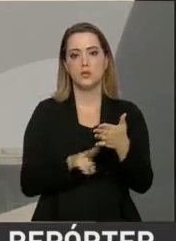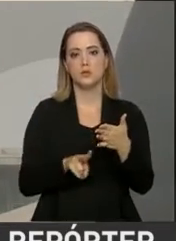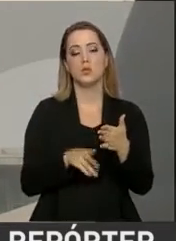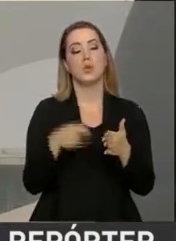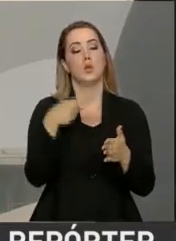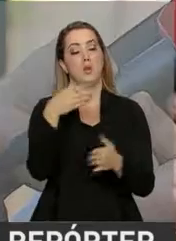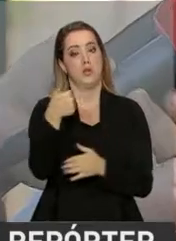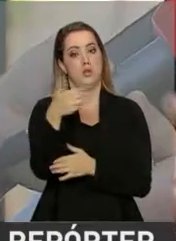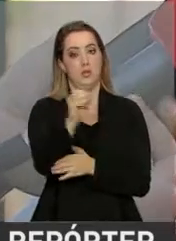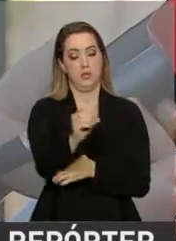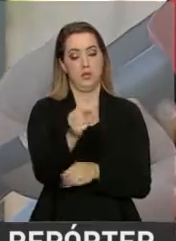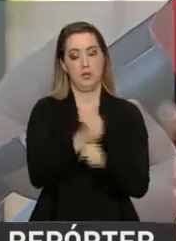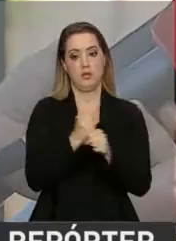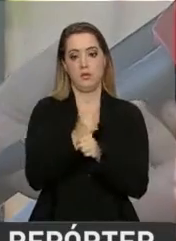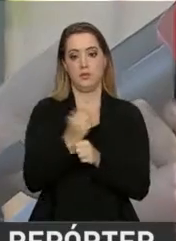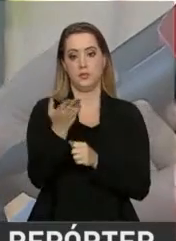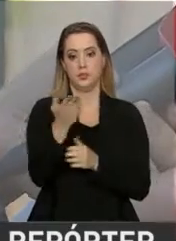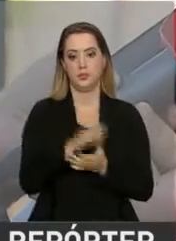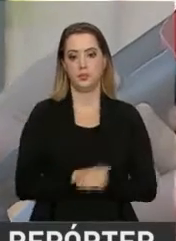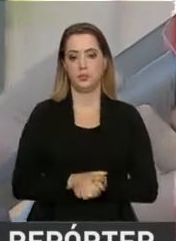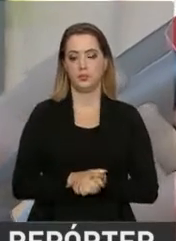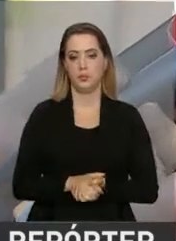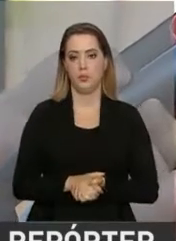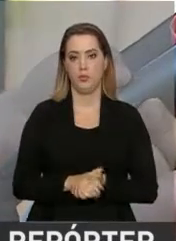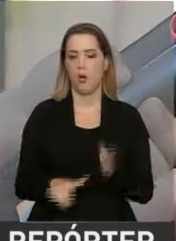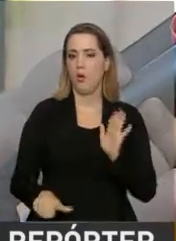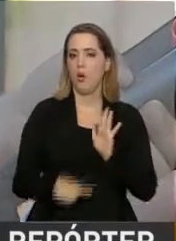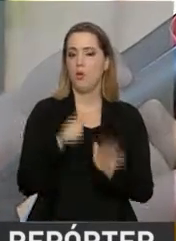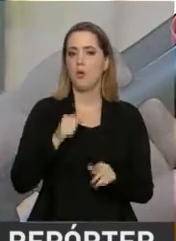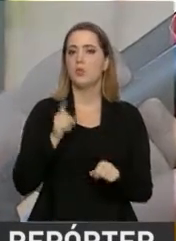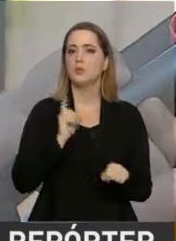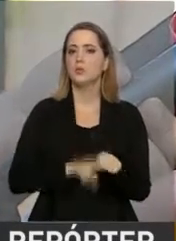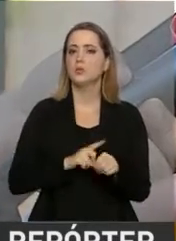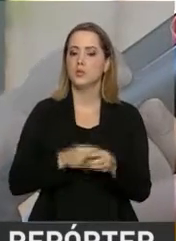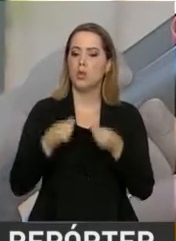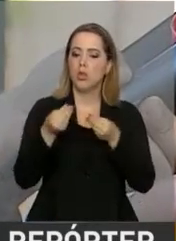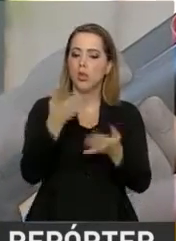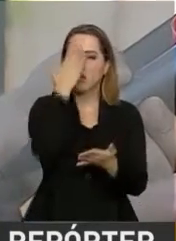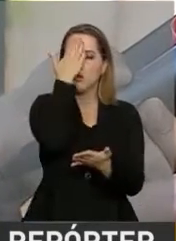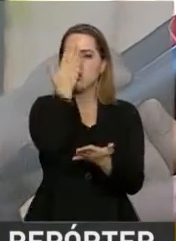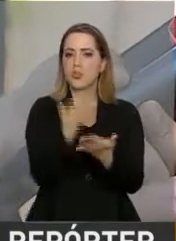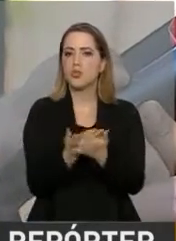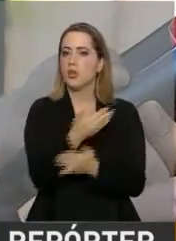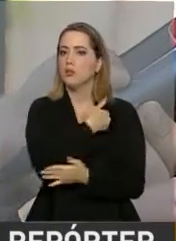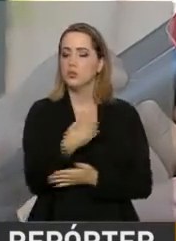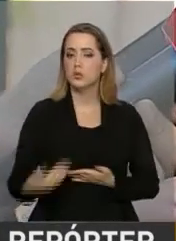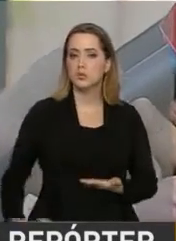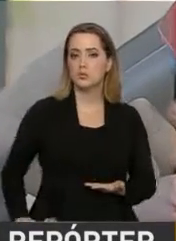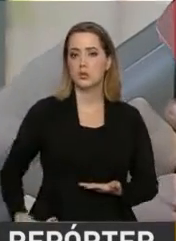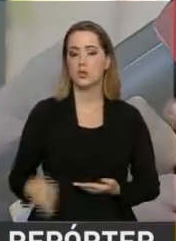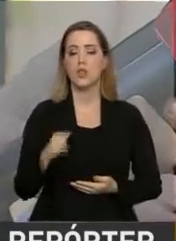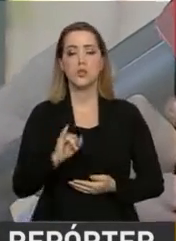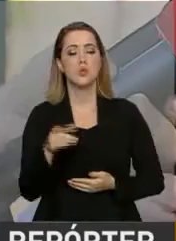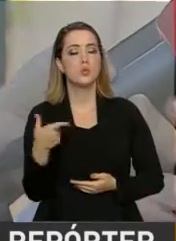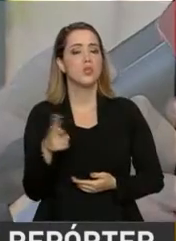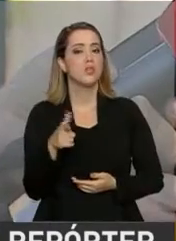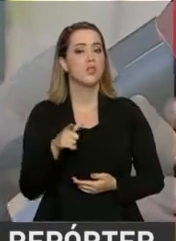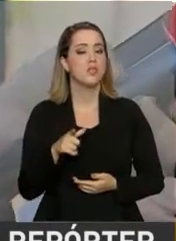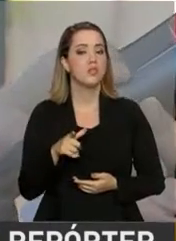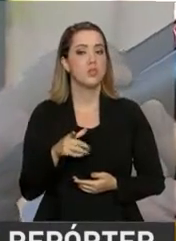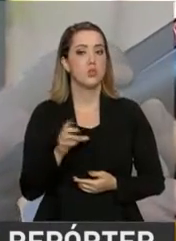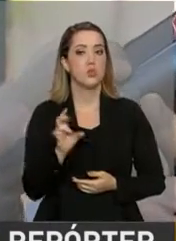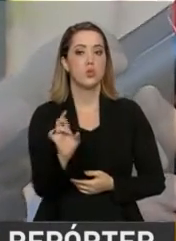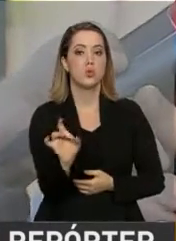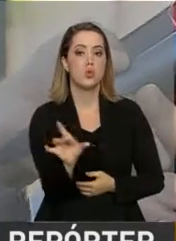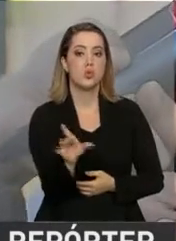meio do período pra você não bate a tudo isso o primeiro passo é dar credibilidade ao governo e à credibilidade só vai vir se tiver um prazo